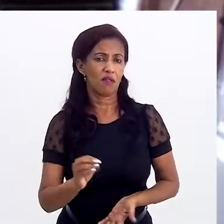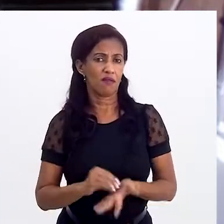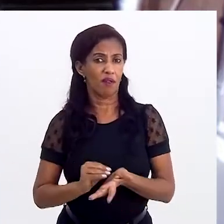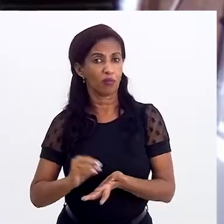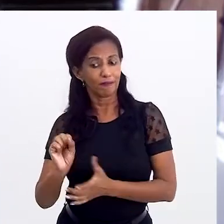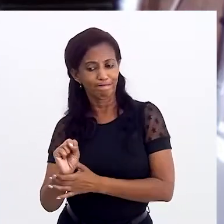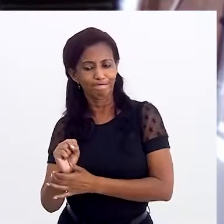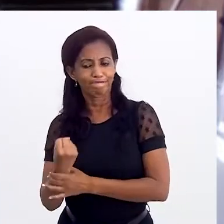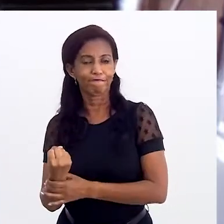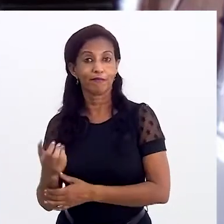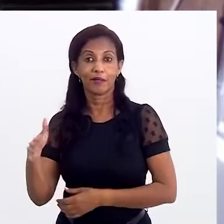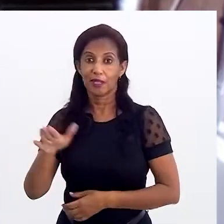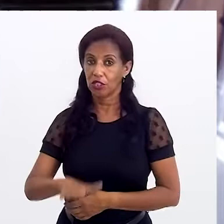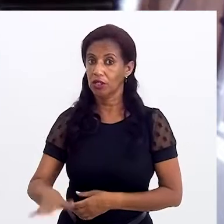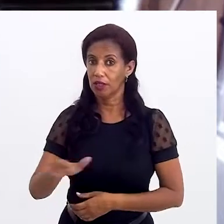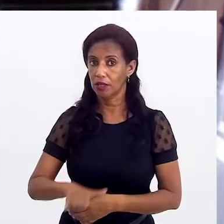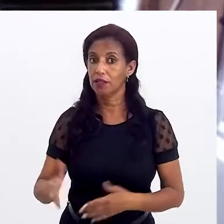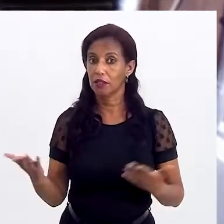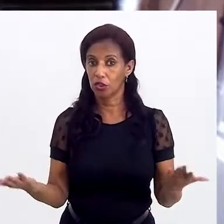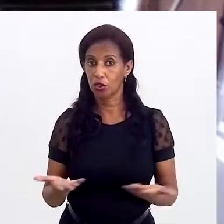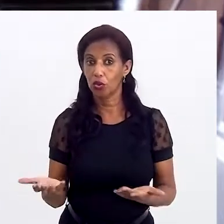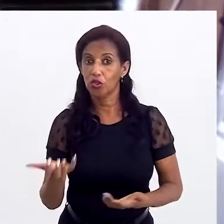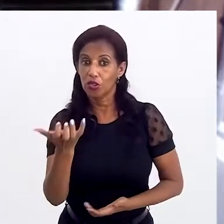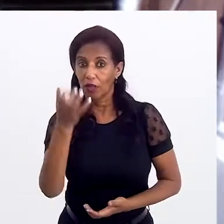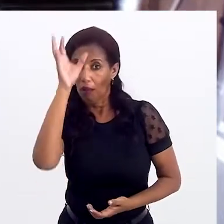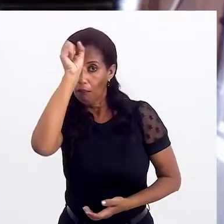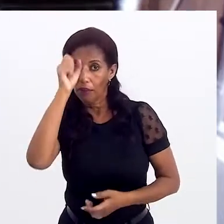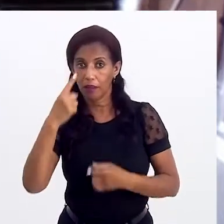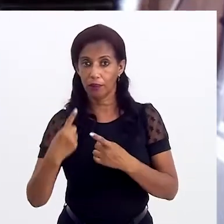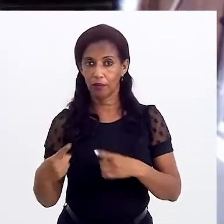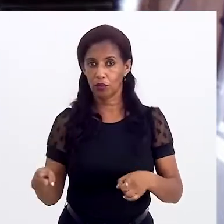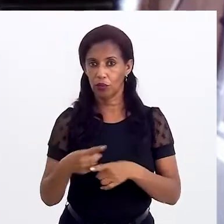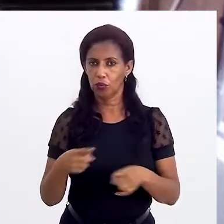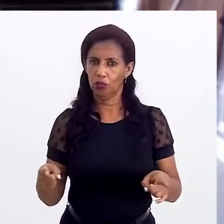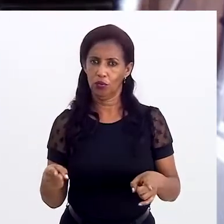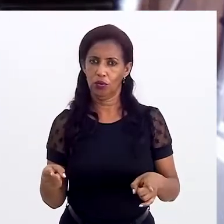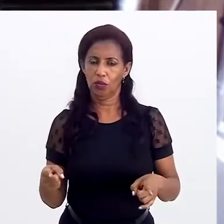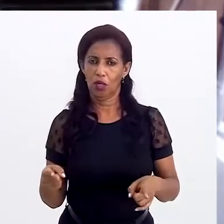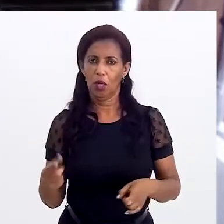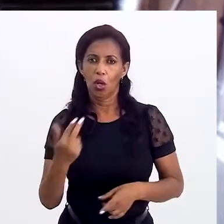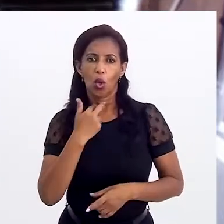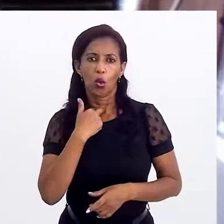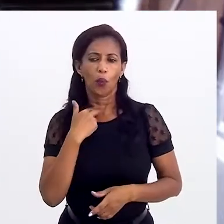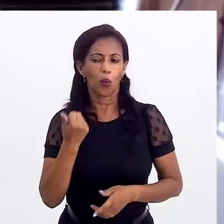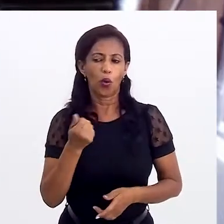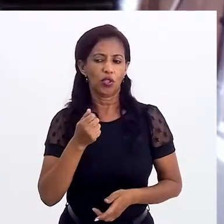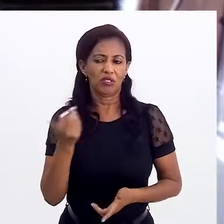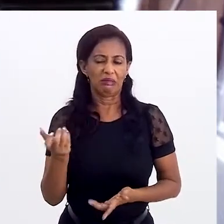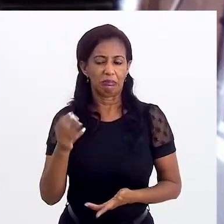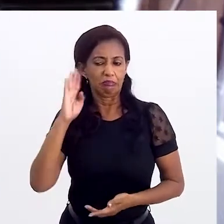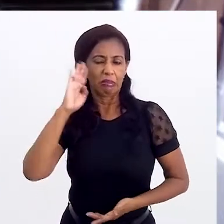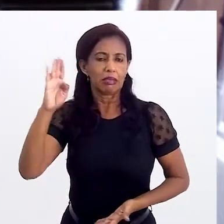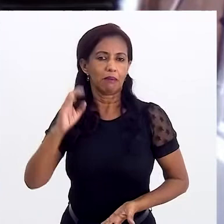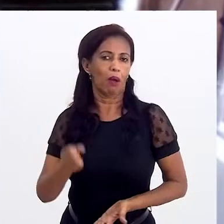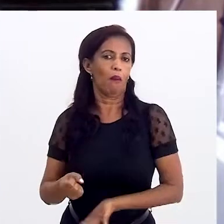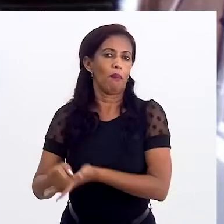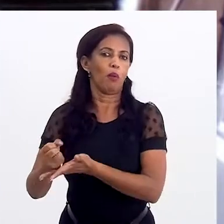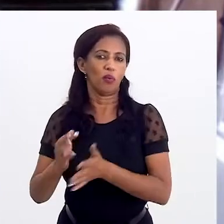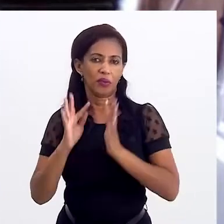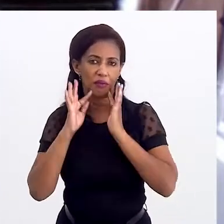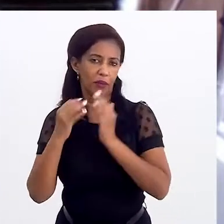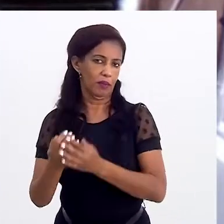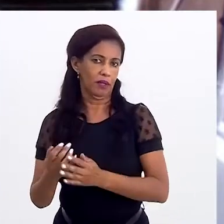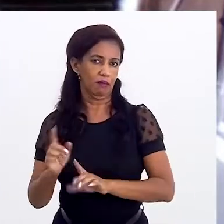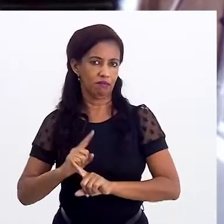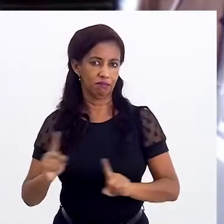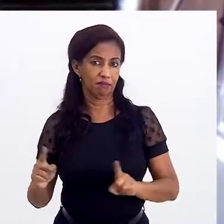sim, insegurança nas crianças de hoje que querem estudar música, não devem receber um apoio, um respaldo muito grande